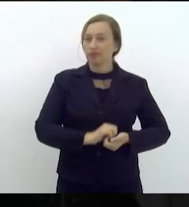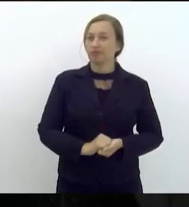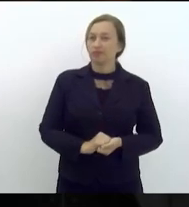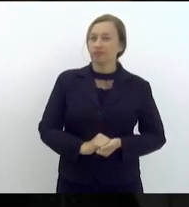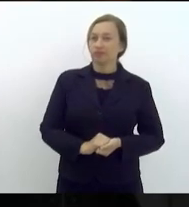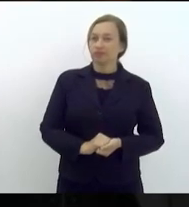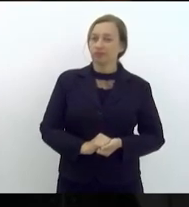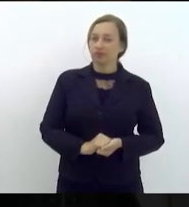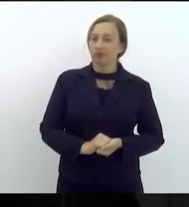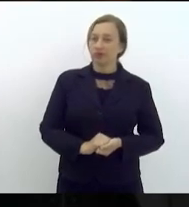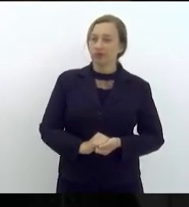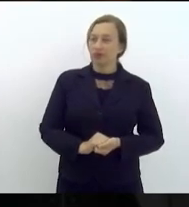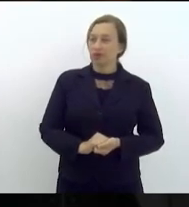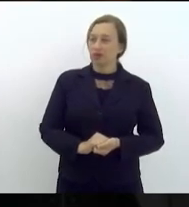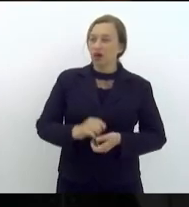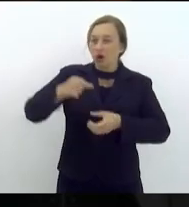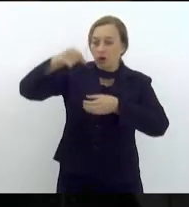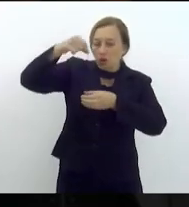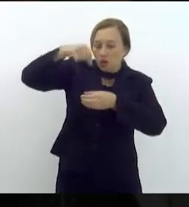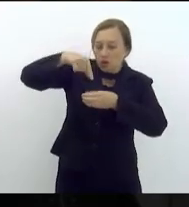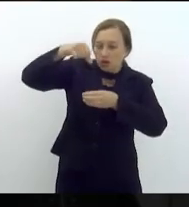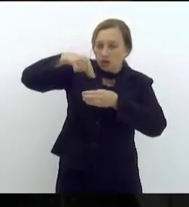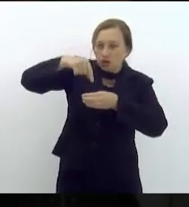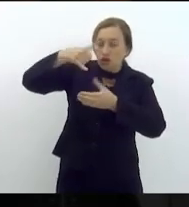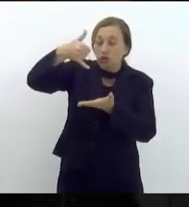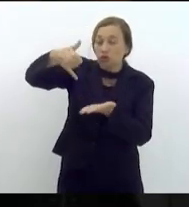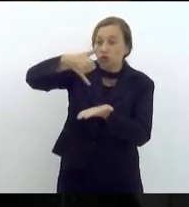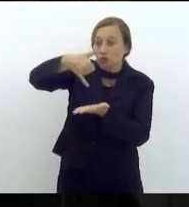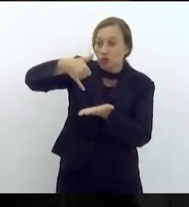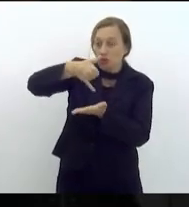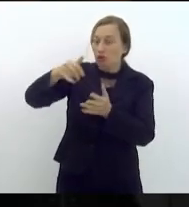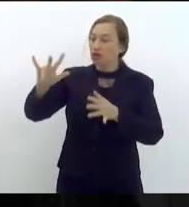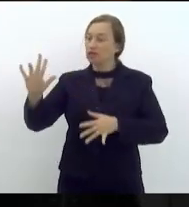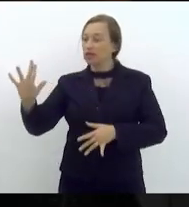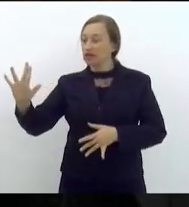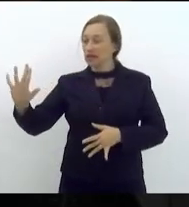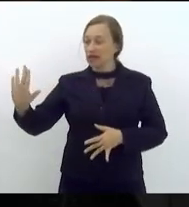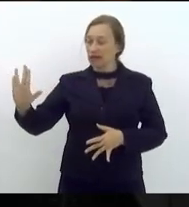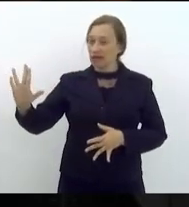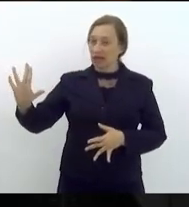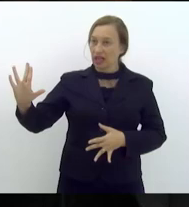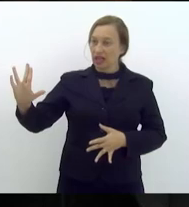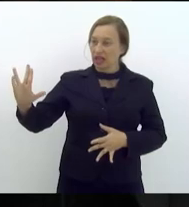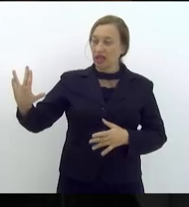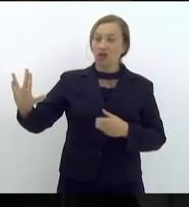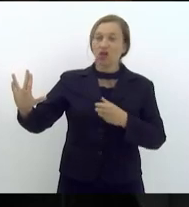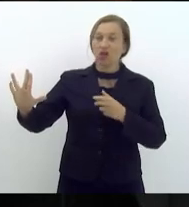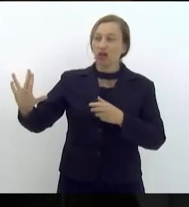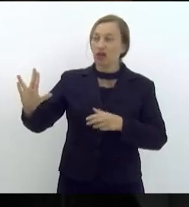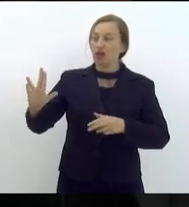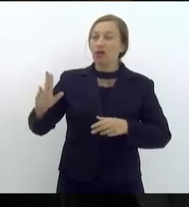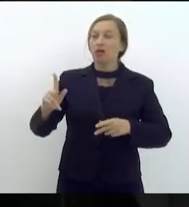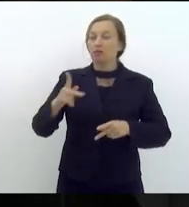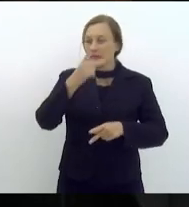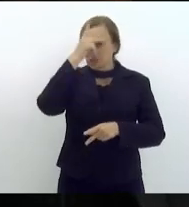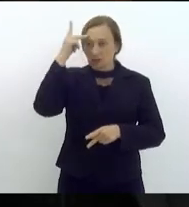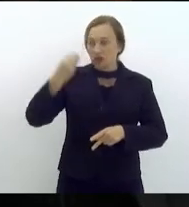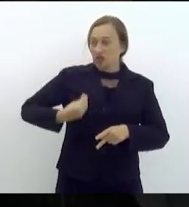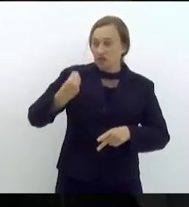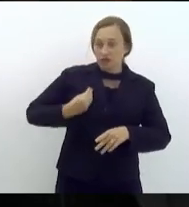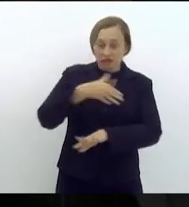as gotinhas do Óleo de cannabis em populações idosas de rua abandonadas